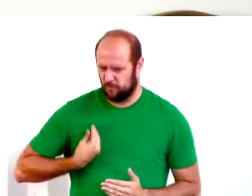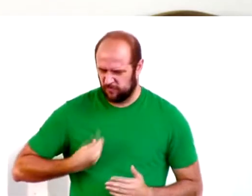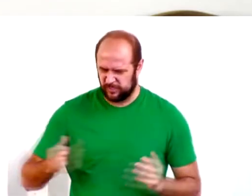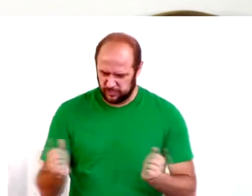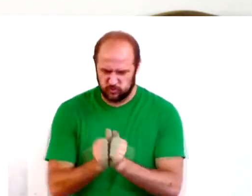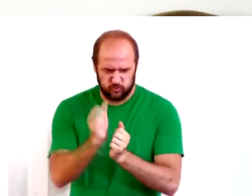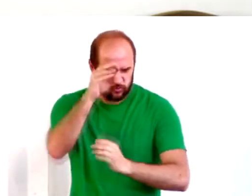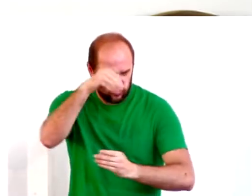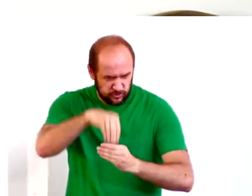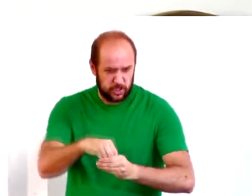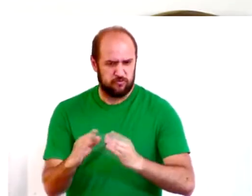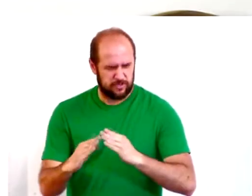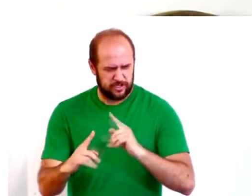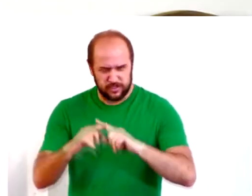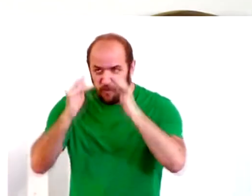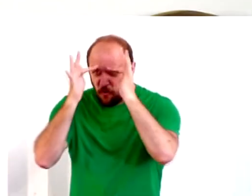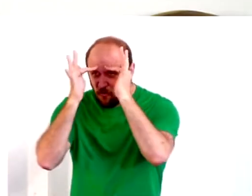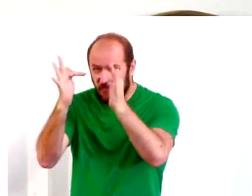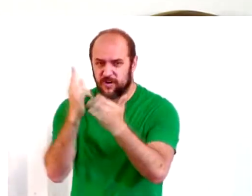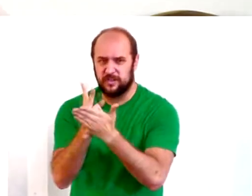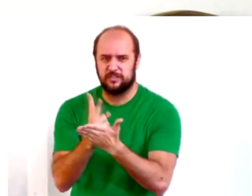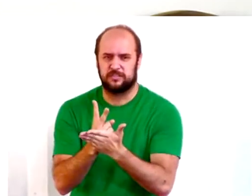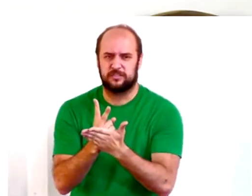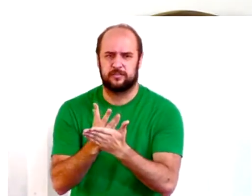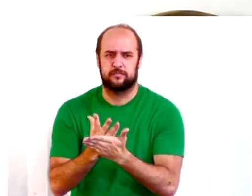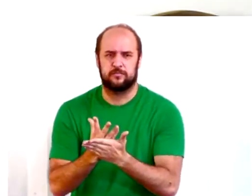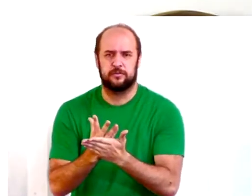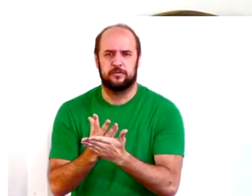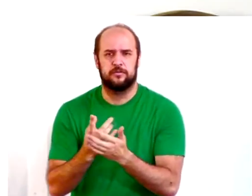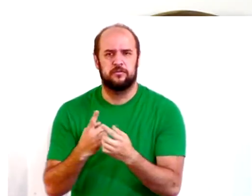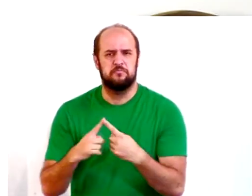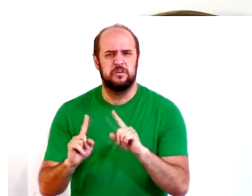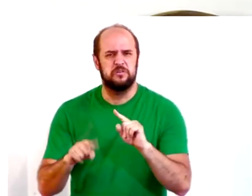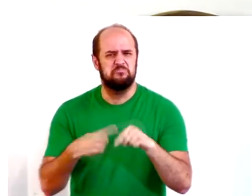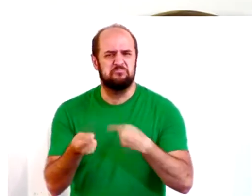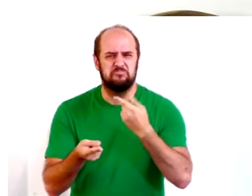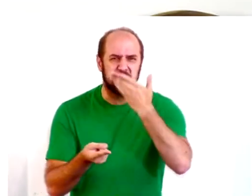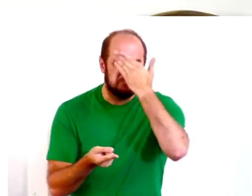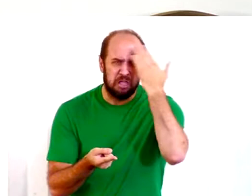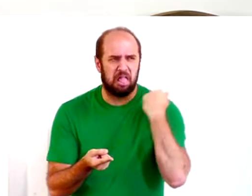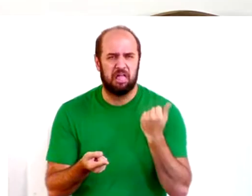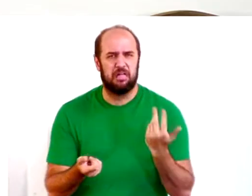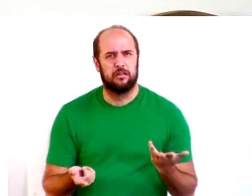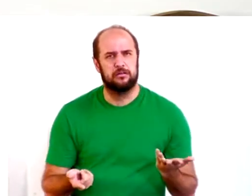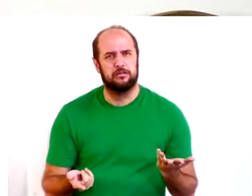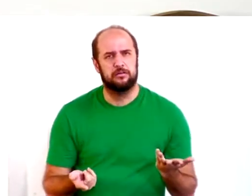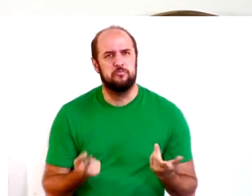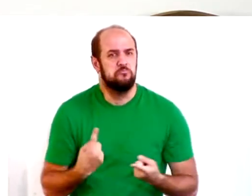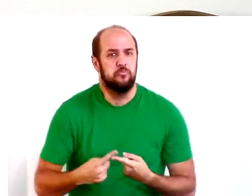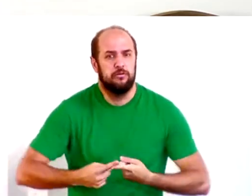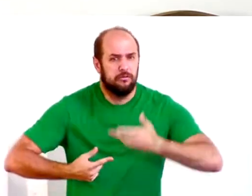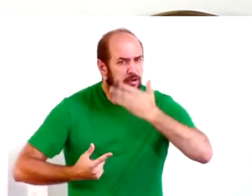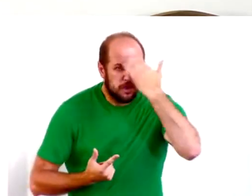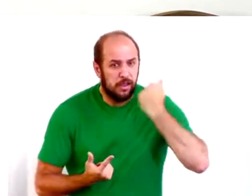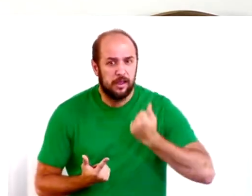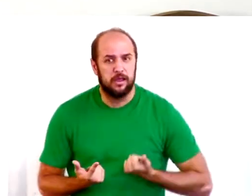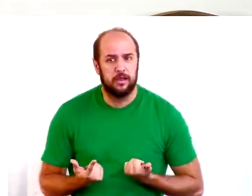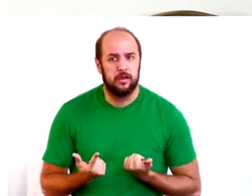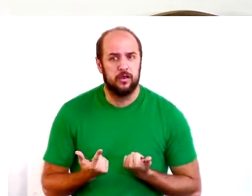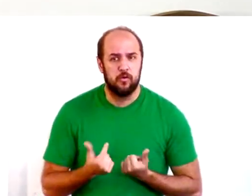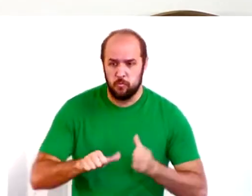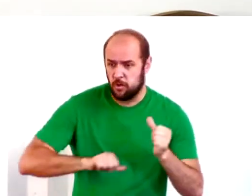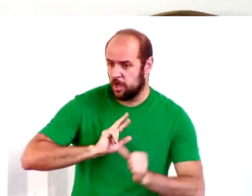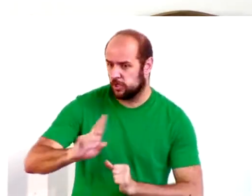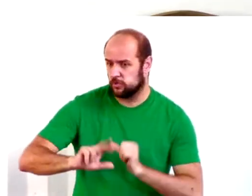vou ser fiel. Como nós em determinado momento vamos nos esquecer disso? Qual a razão? Qual o motivo? Como nós